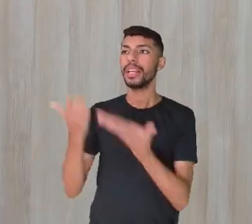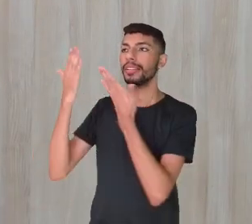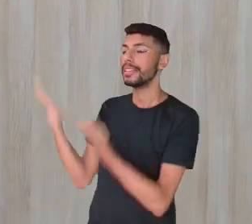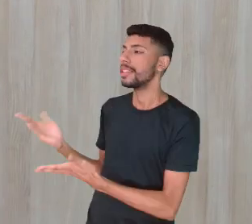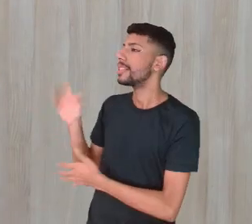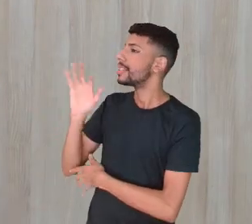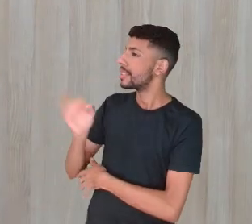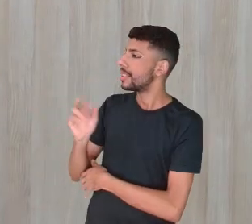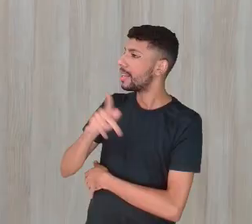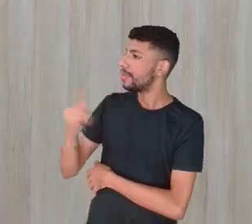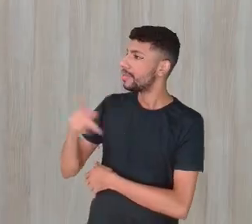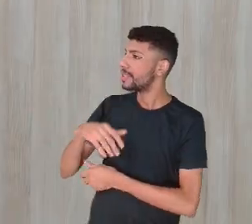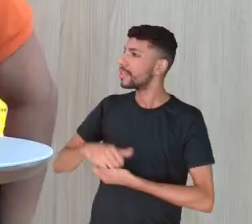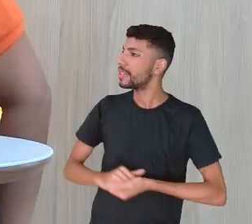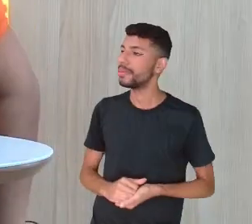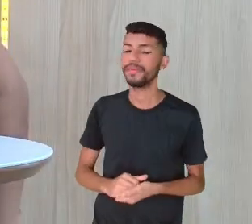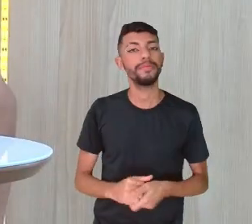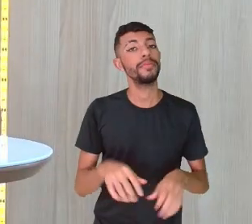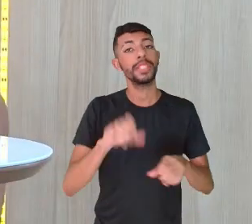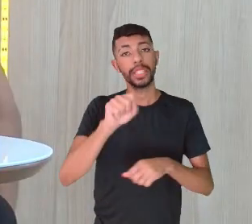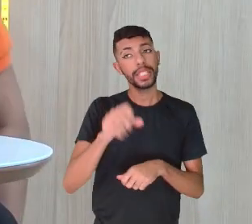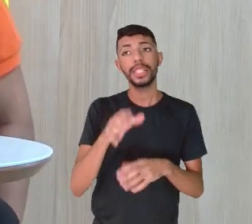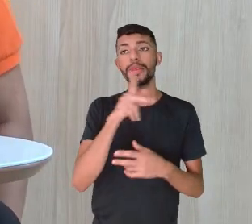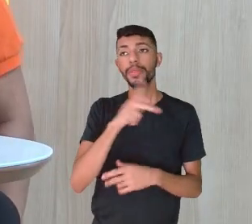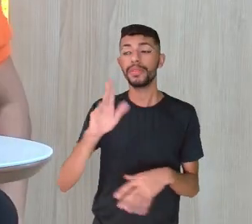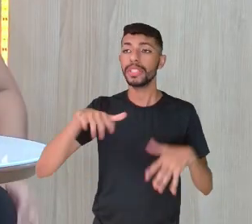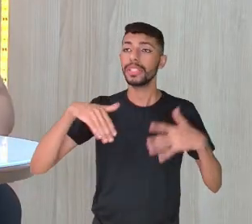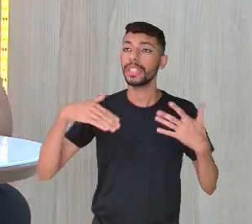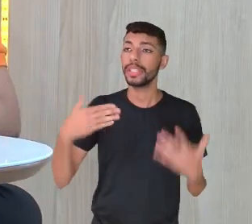isso, professora Camille? Isso, professora Vanessa. E